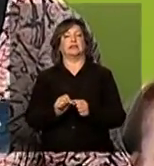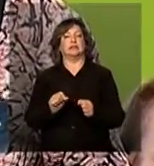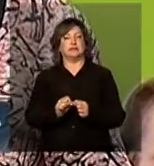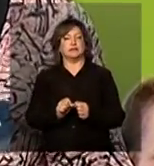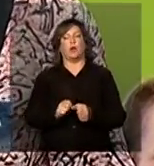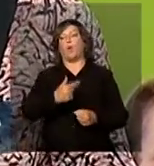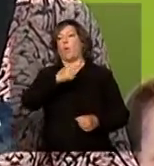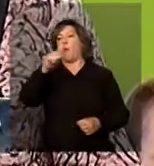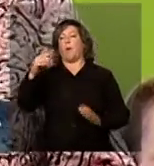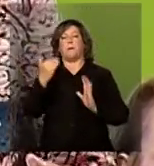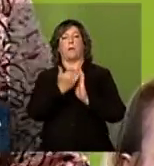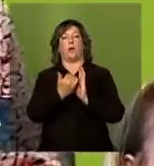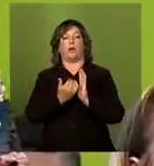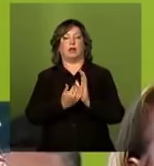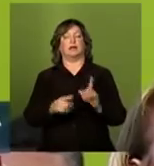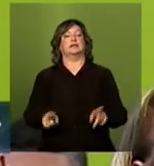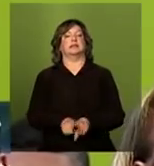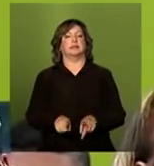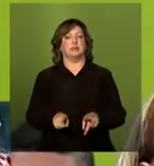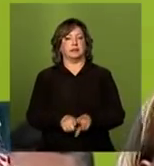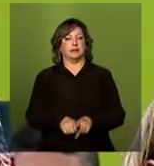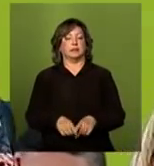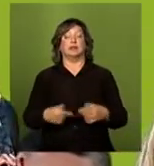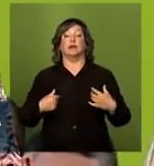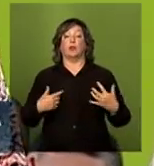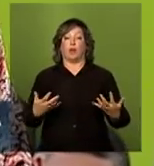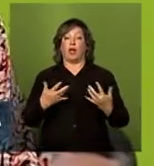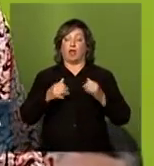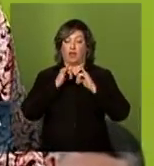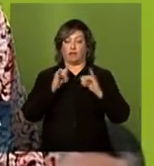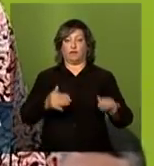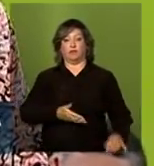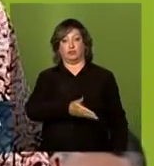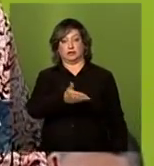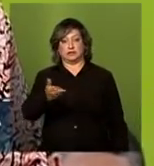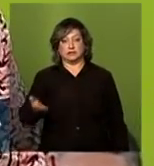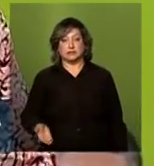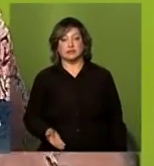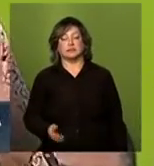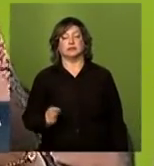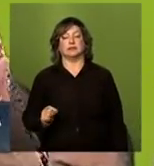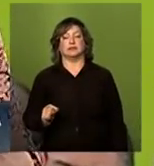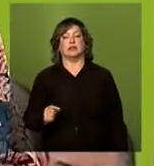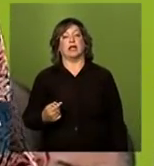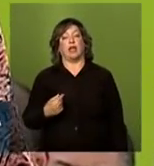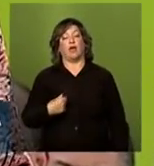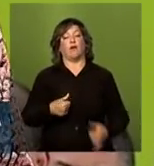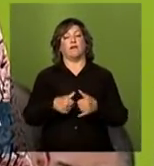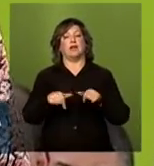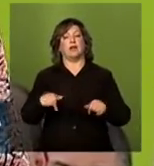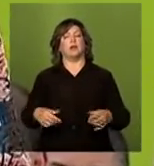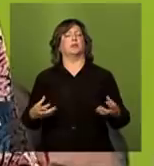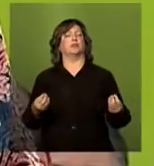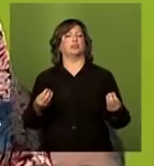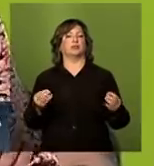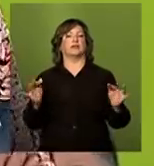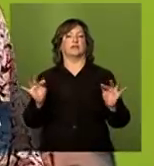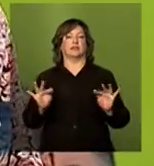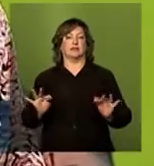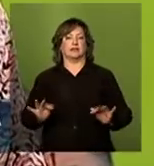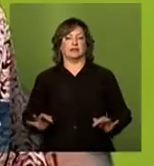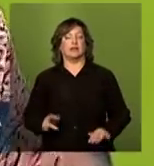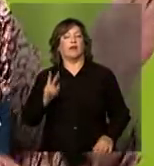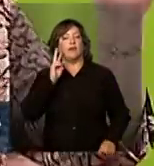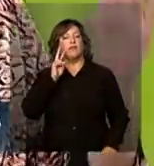outros programas eu quero dizer para vocês que eu fico aqui muito feliz de